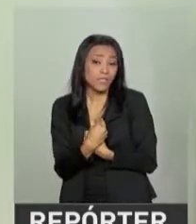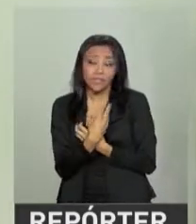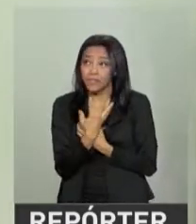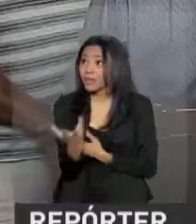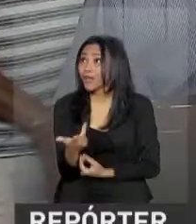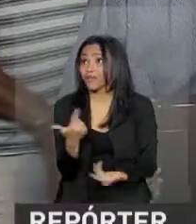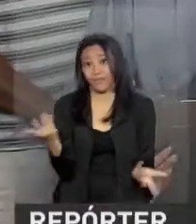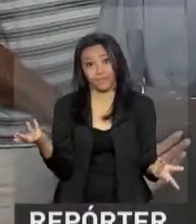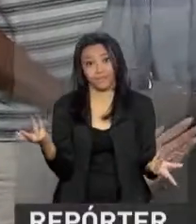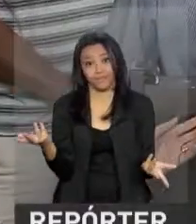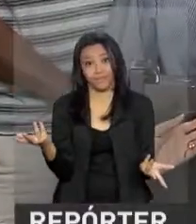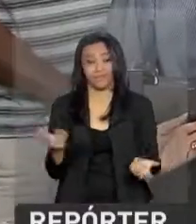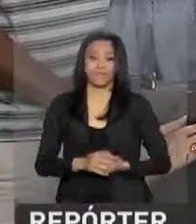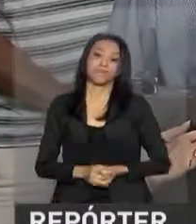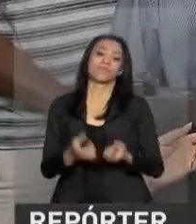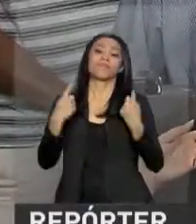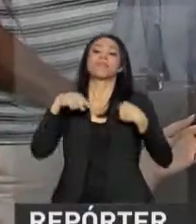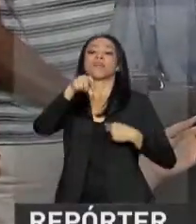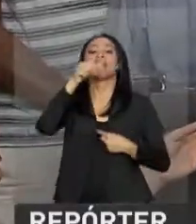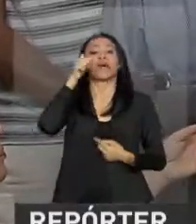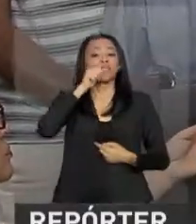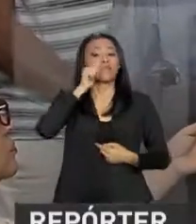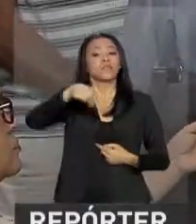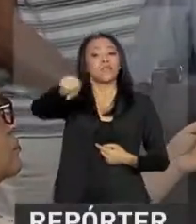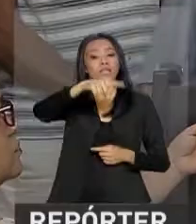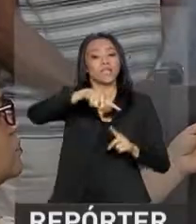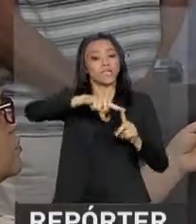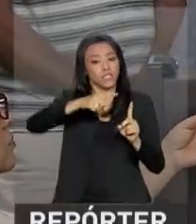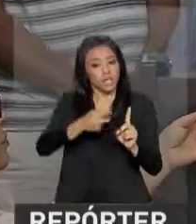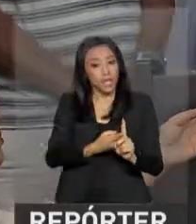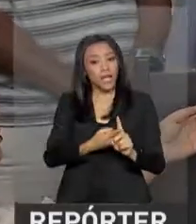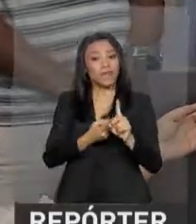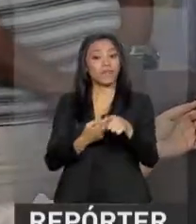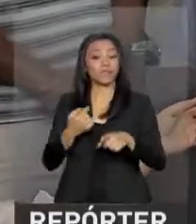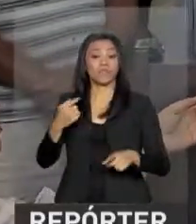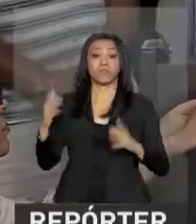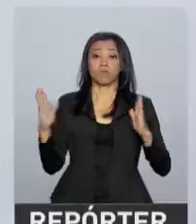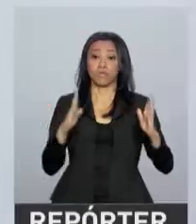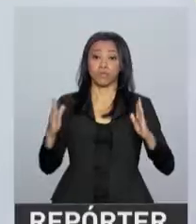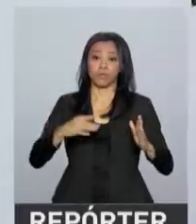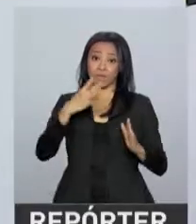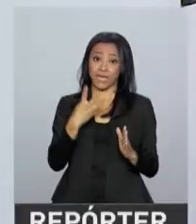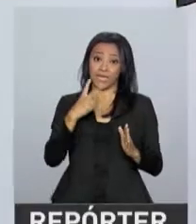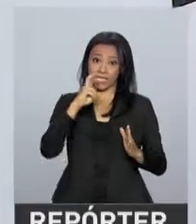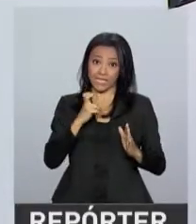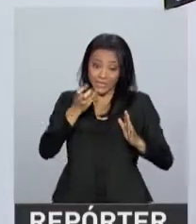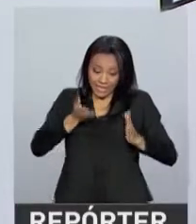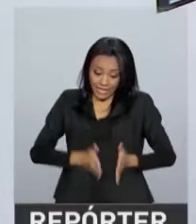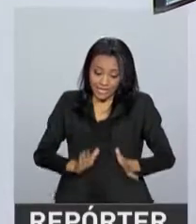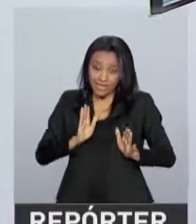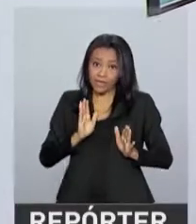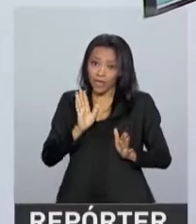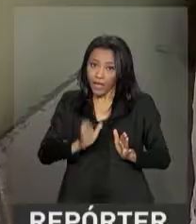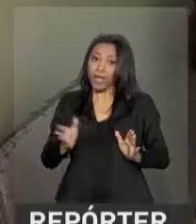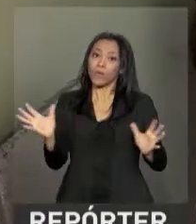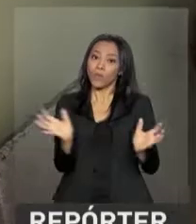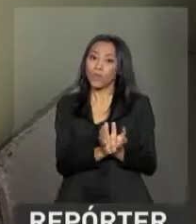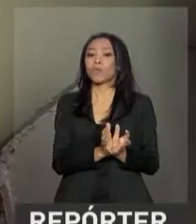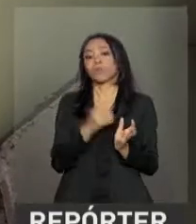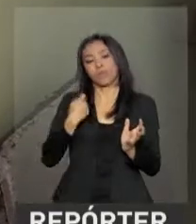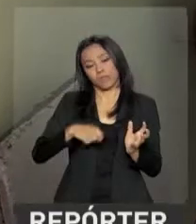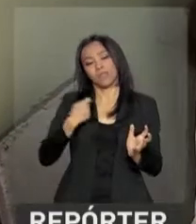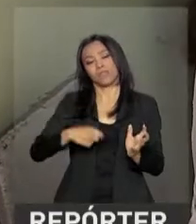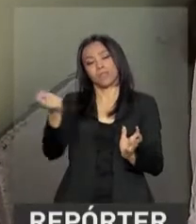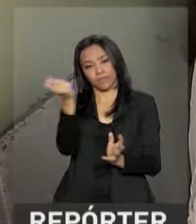maravilha, né? As gestantes e as mulheres que tiveram bebê há menos de 45 dias também estão no grupo de prioridades. E